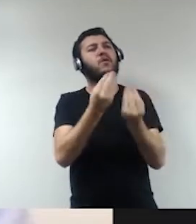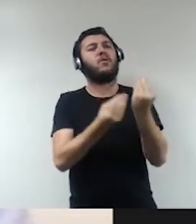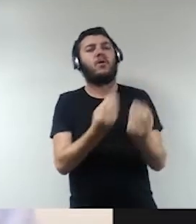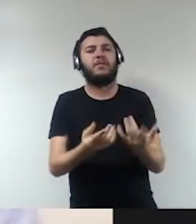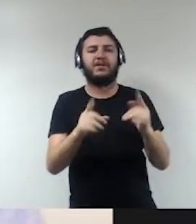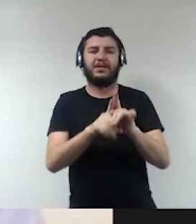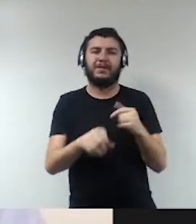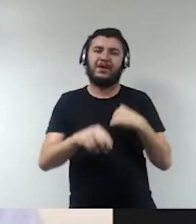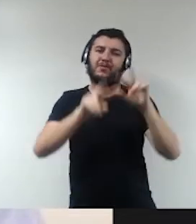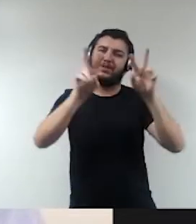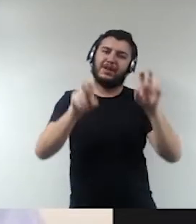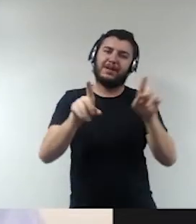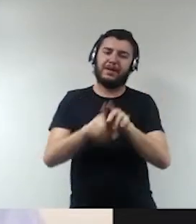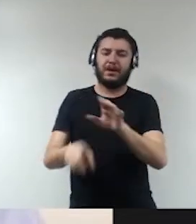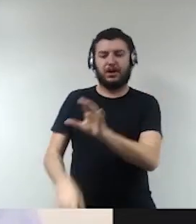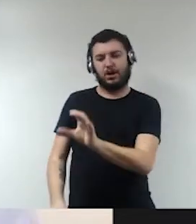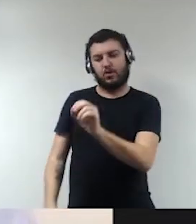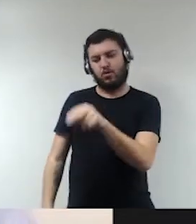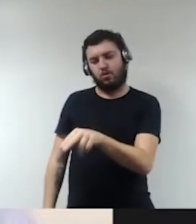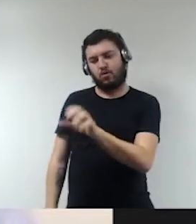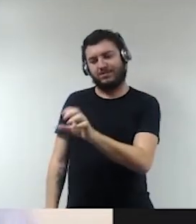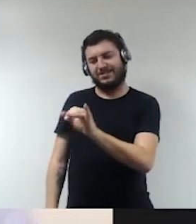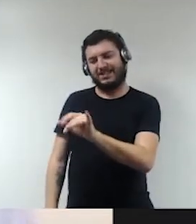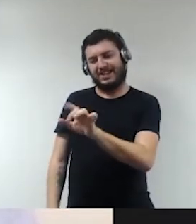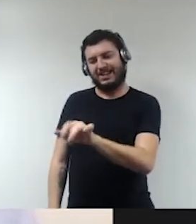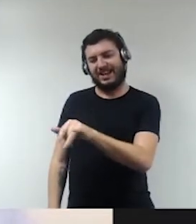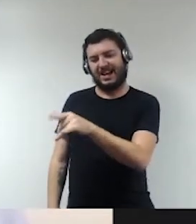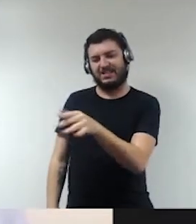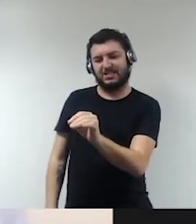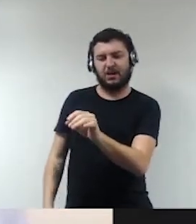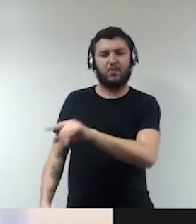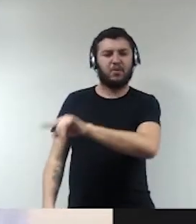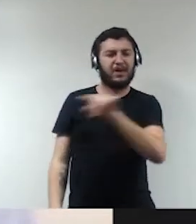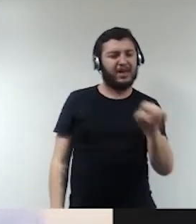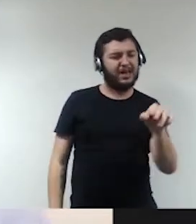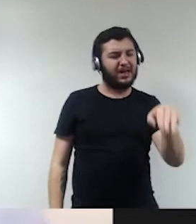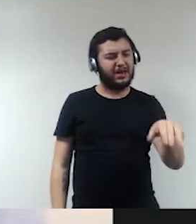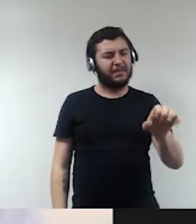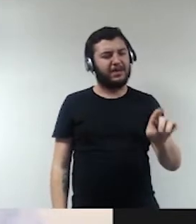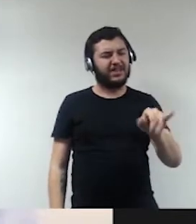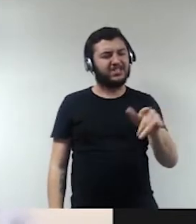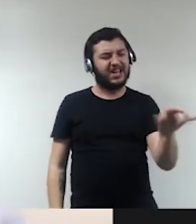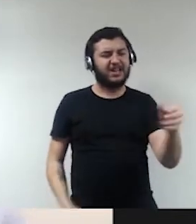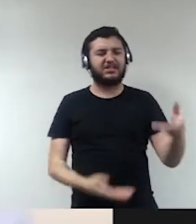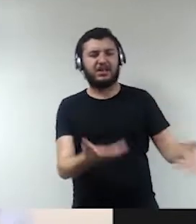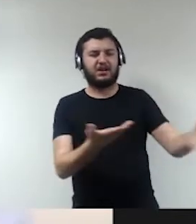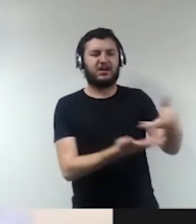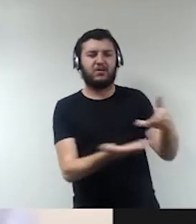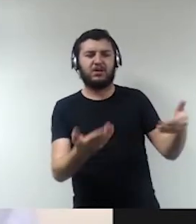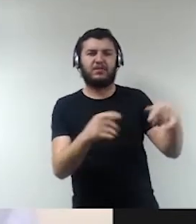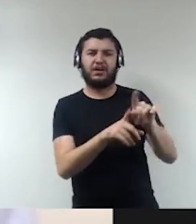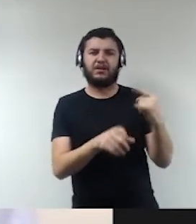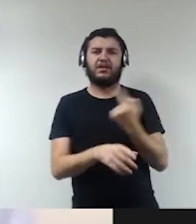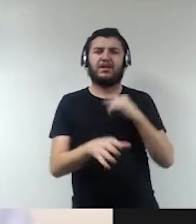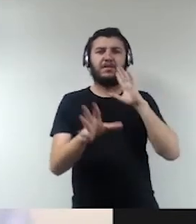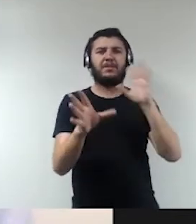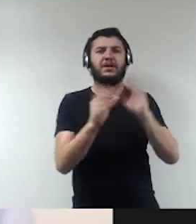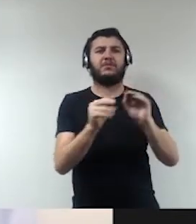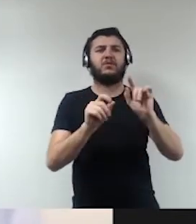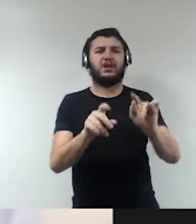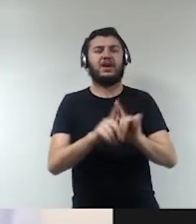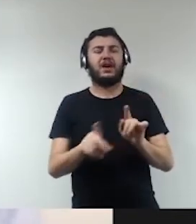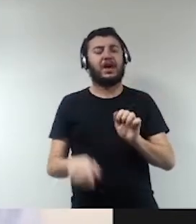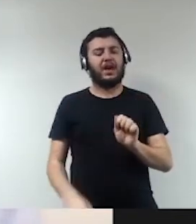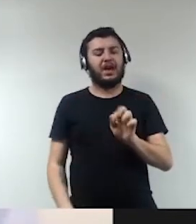conciliação, lembrando que a arbitragem é uma solução não judicial, entretanto, é uma solução